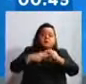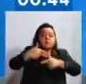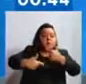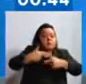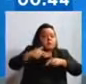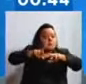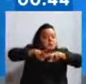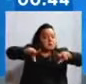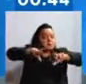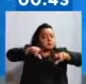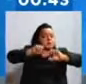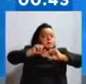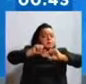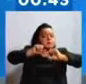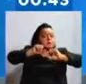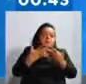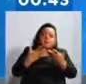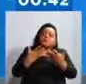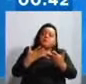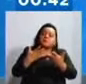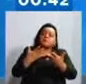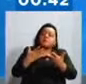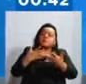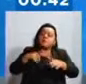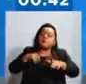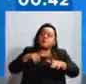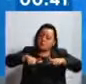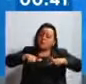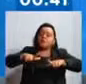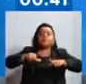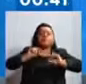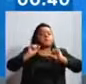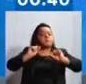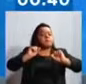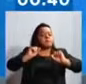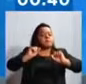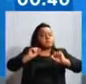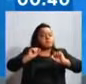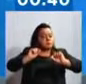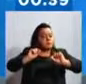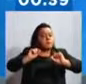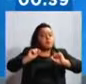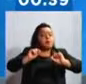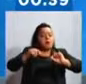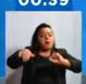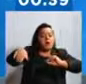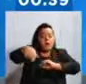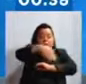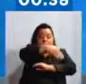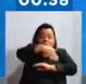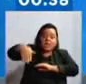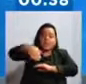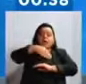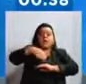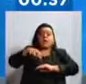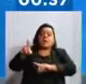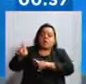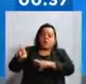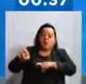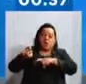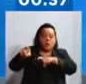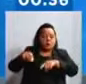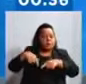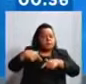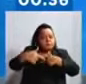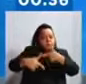trabalho diferenciado. Vamos trabalhar a questão das linhas rurais. Vamos trabalhar a questão